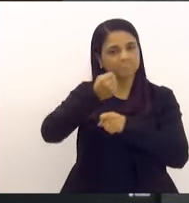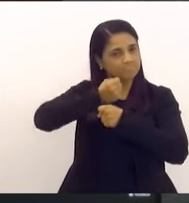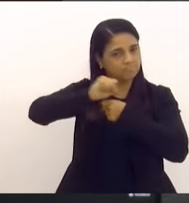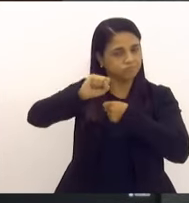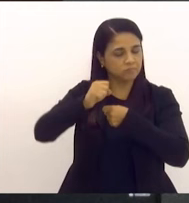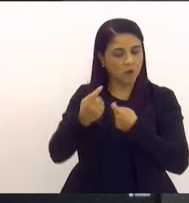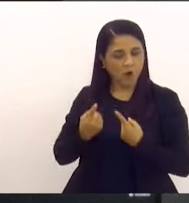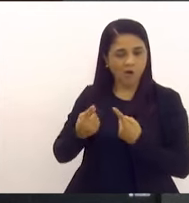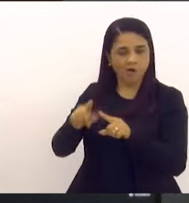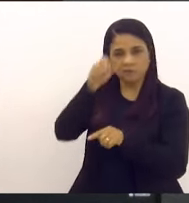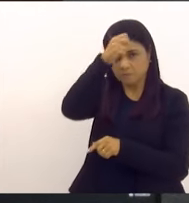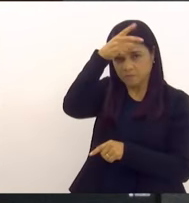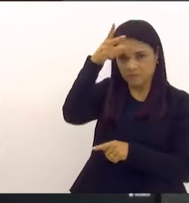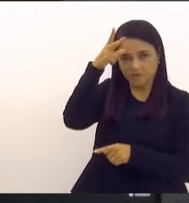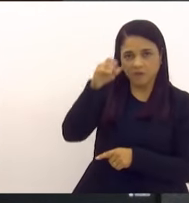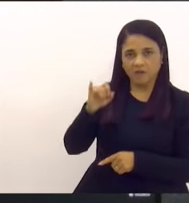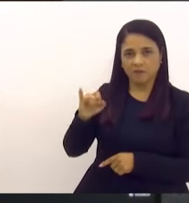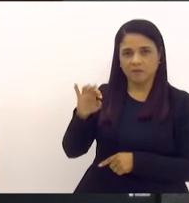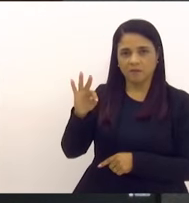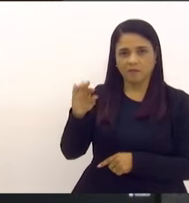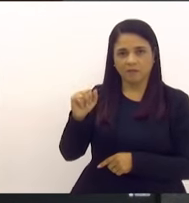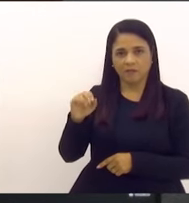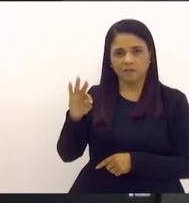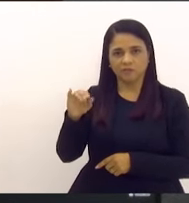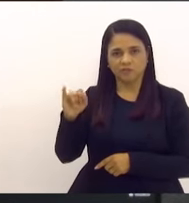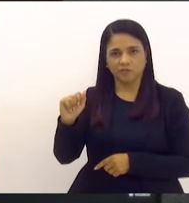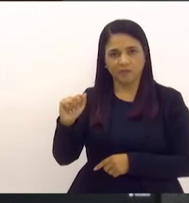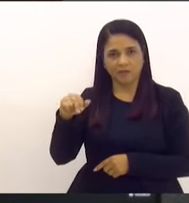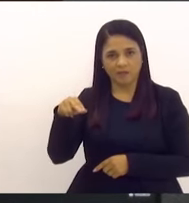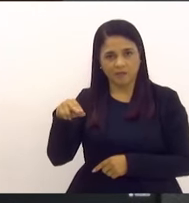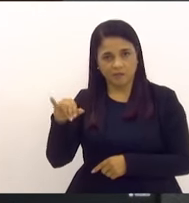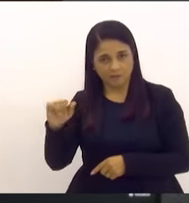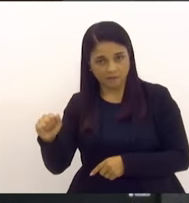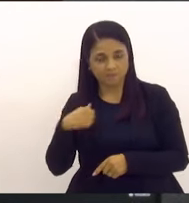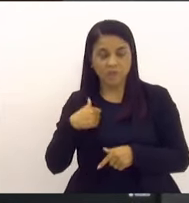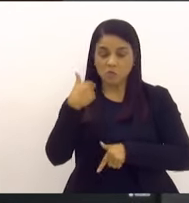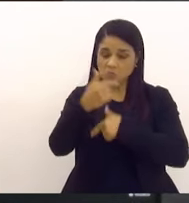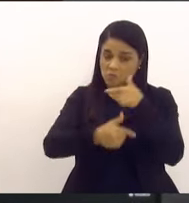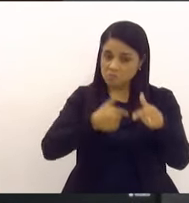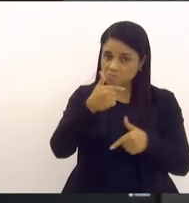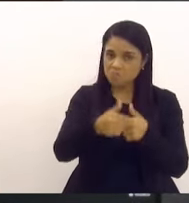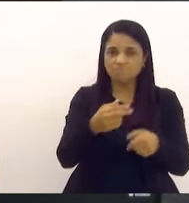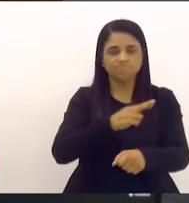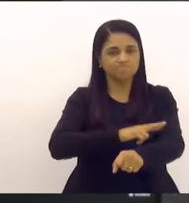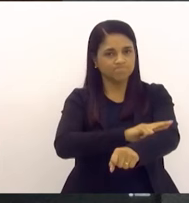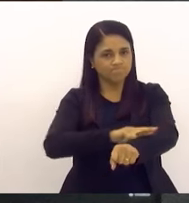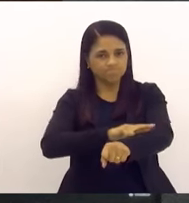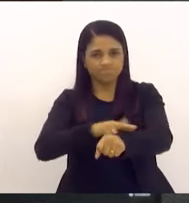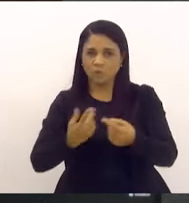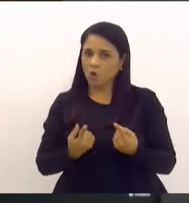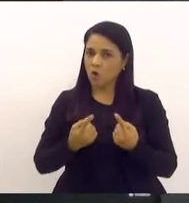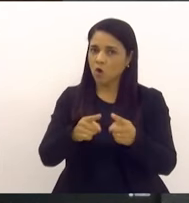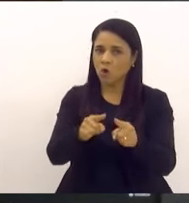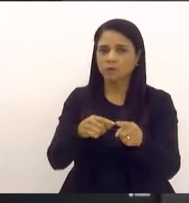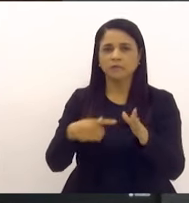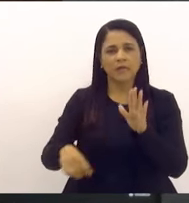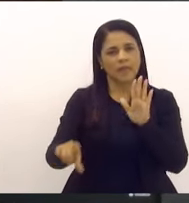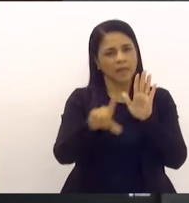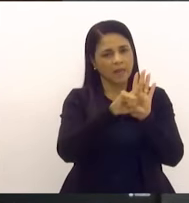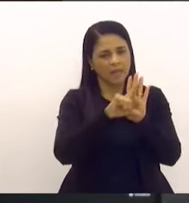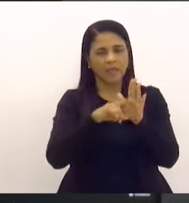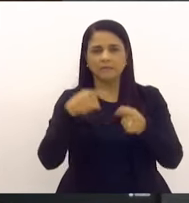Itatiaia. A questão racial tem sido uma questão que eu tenho trabalhado muito aqui nesse mandato e aqui nessa casa, trazendo leis,